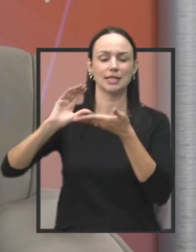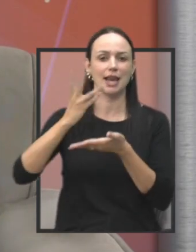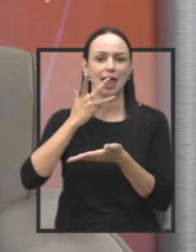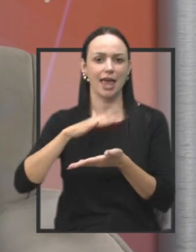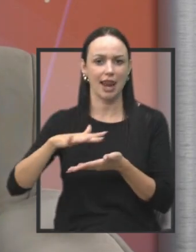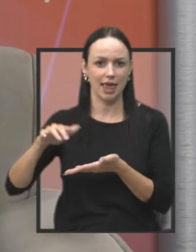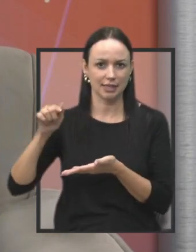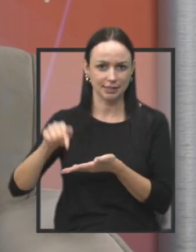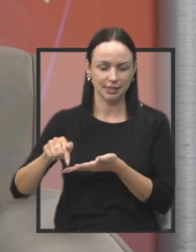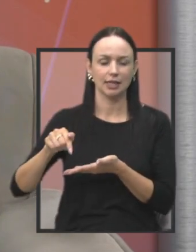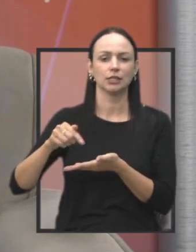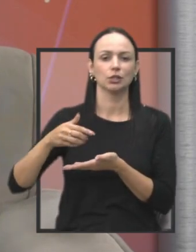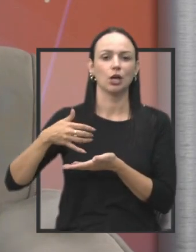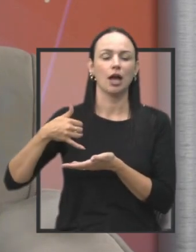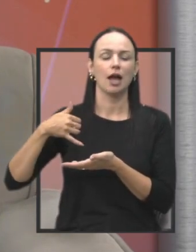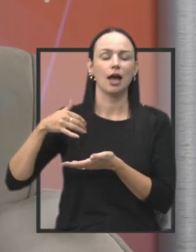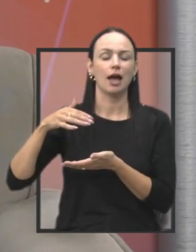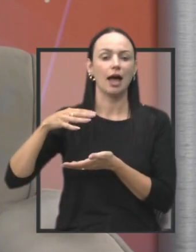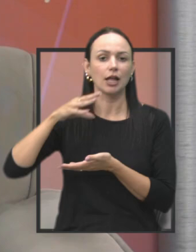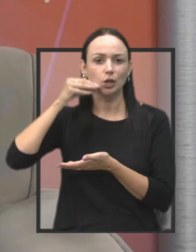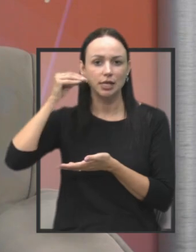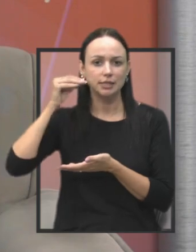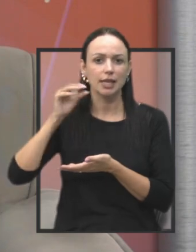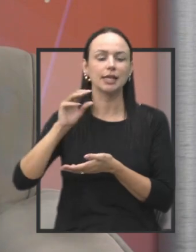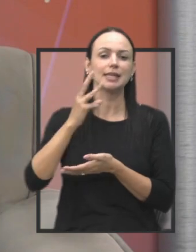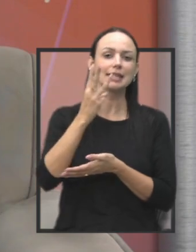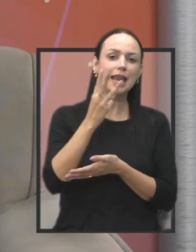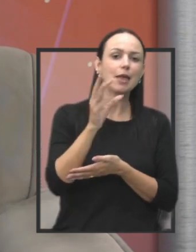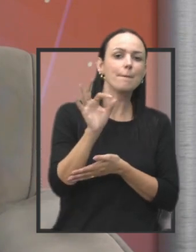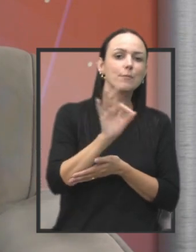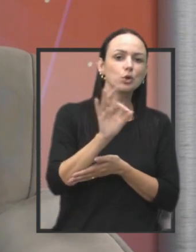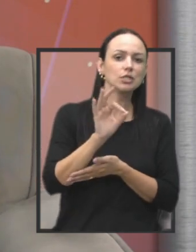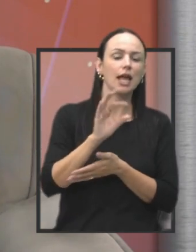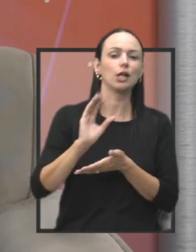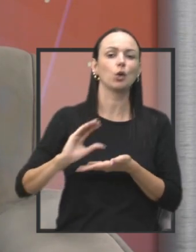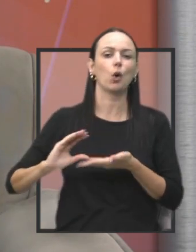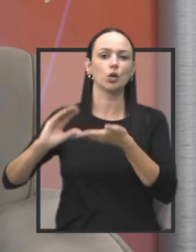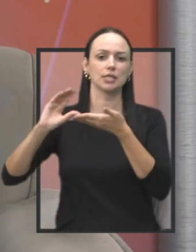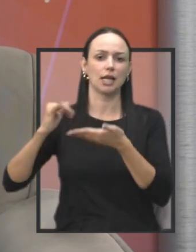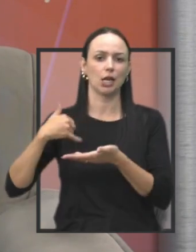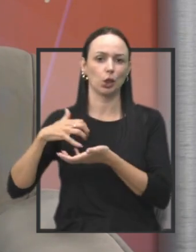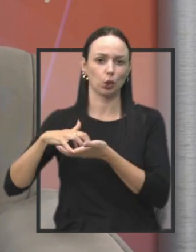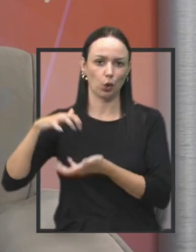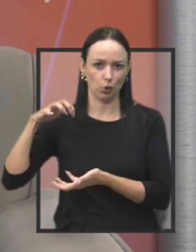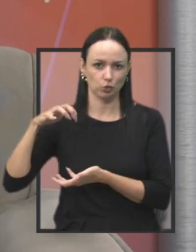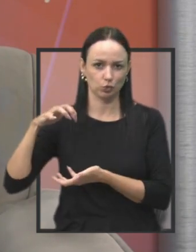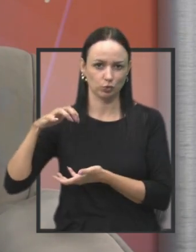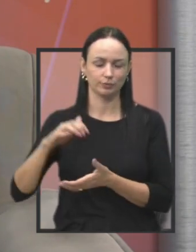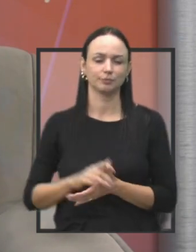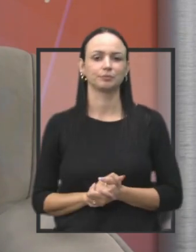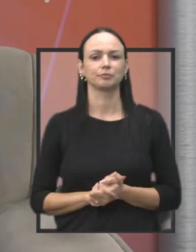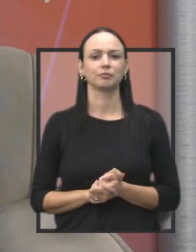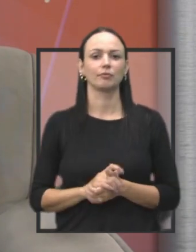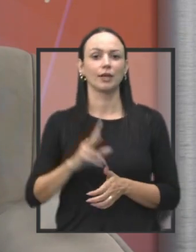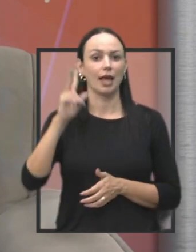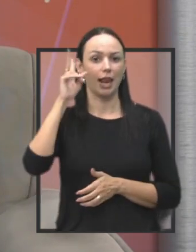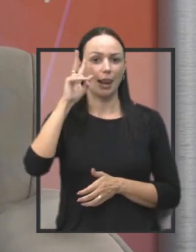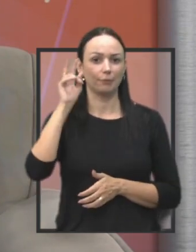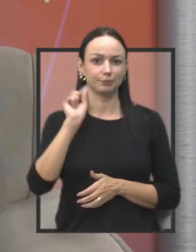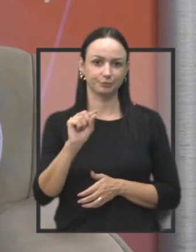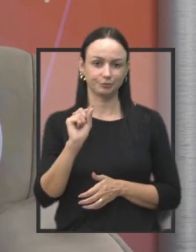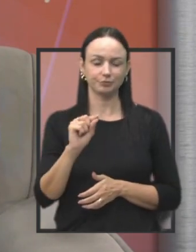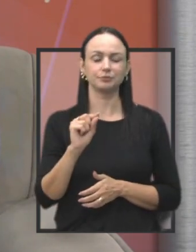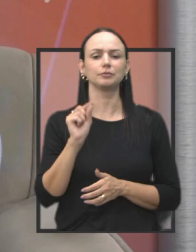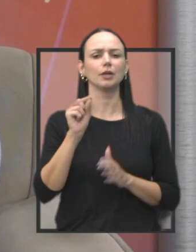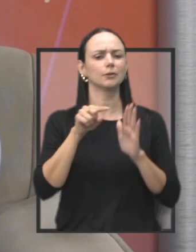e do Adolescente e 3% para o Conselho do Idoso. Sempre lembrando que quem entrega,